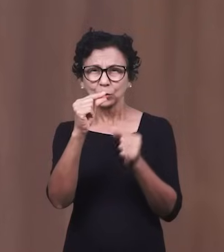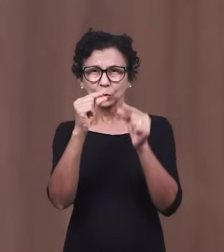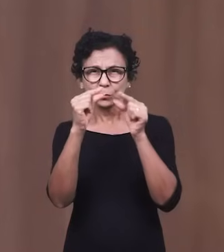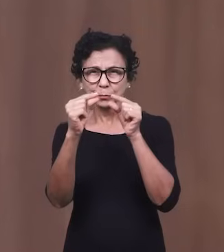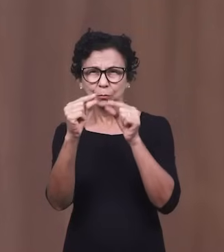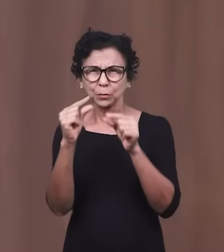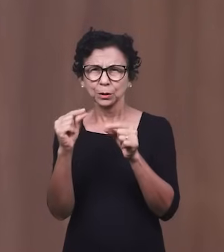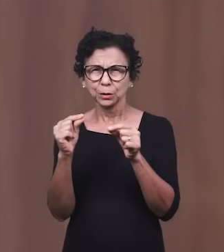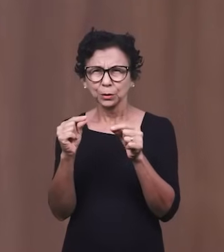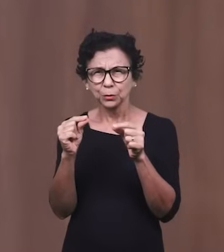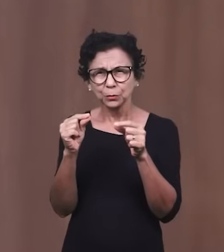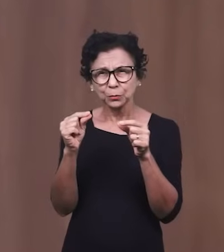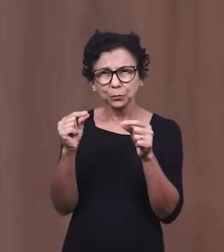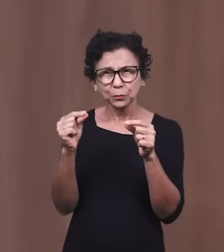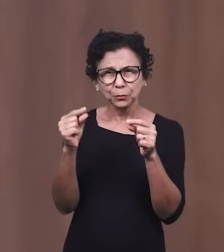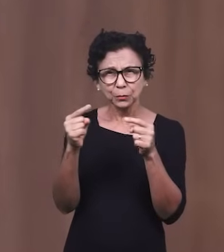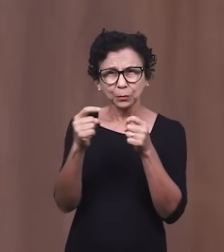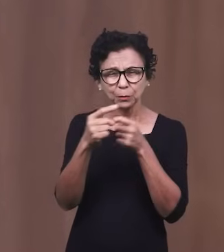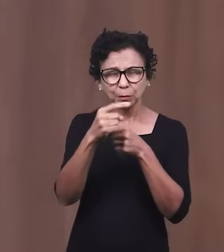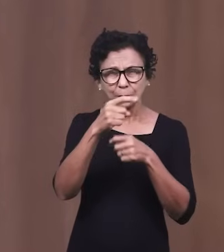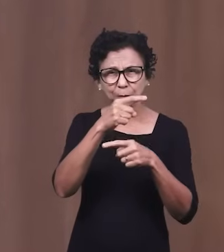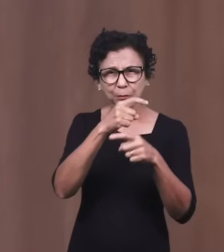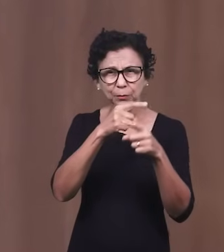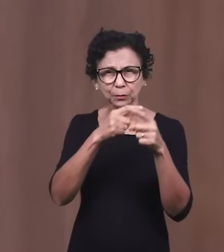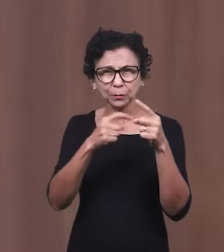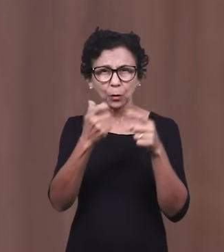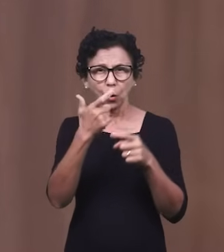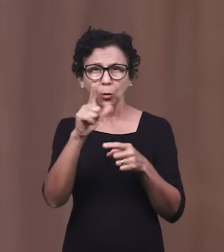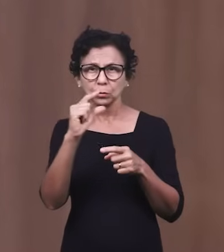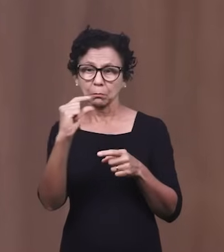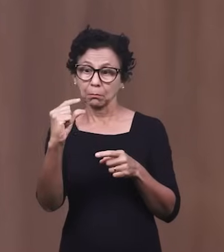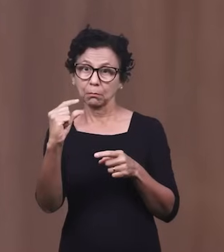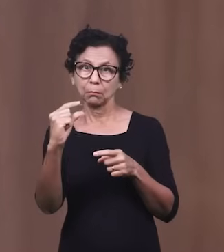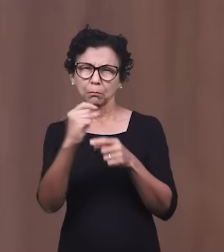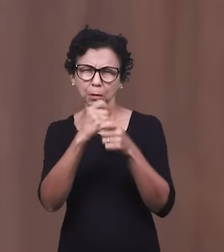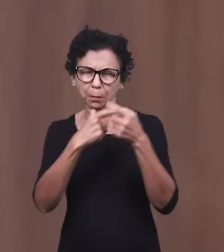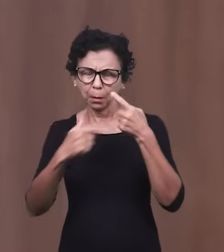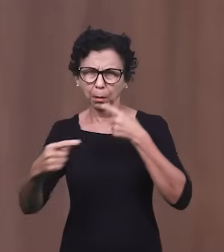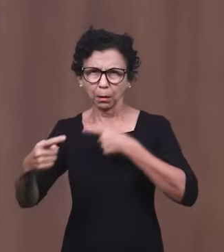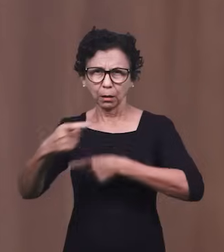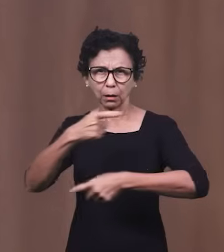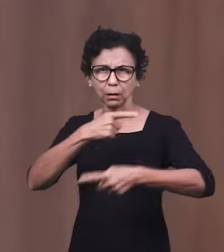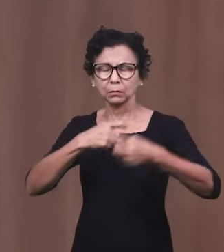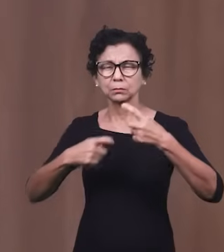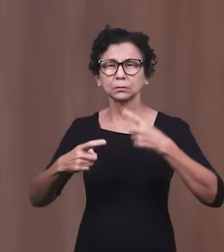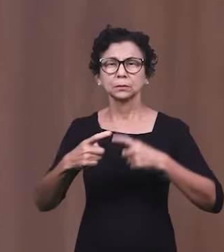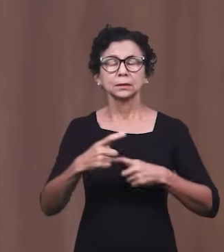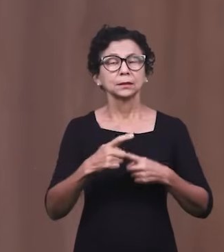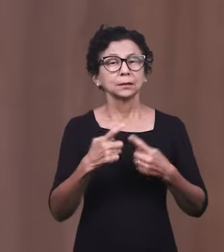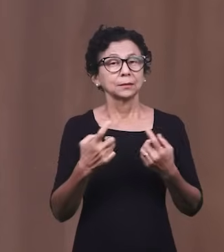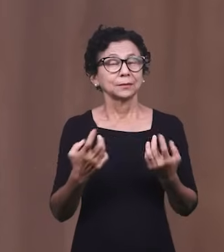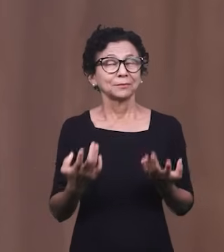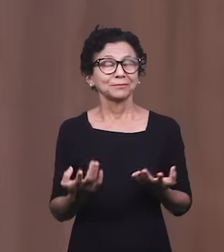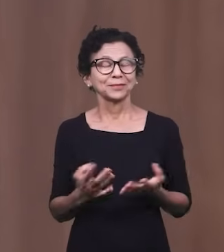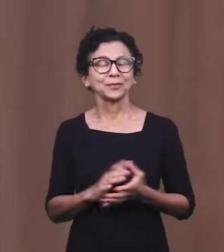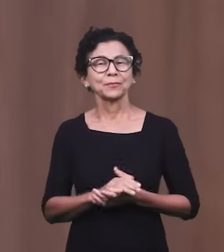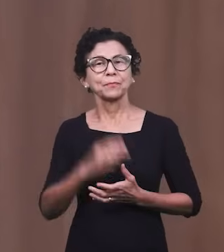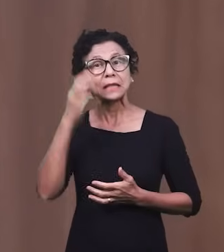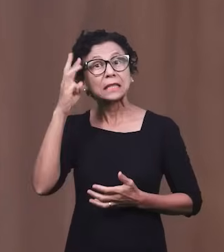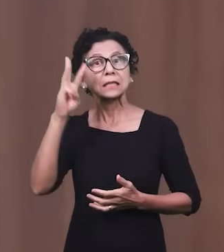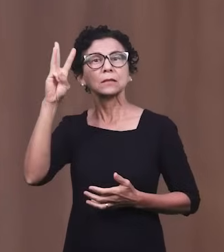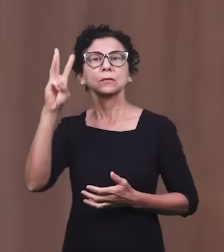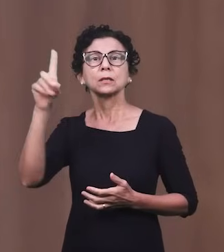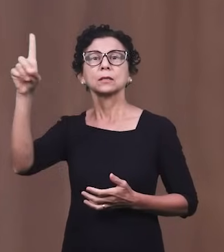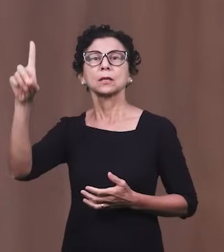e talvez seja exatamente por isso que o senhor já no terceiro dia criou as